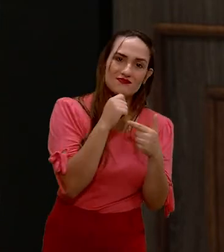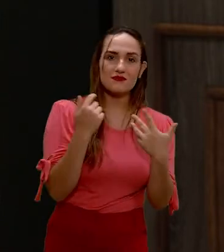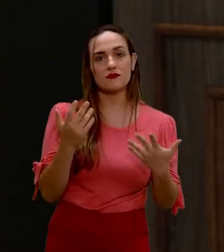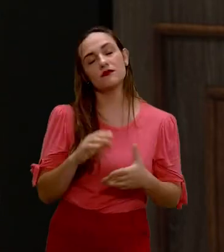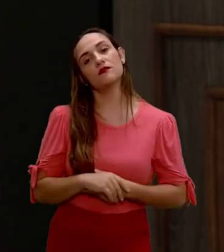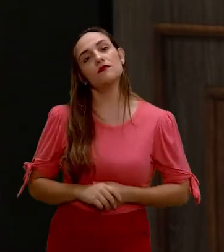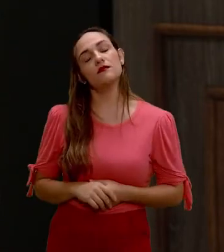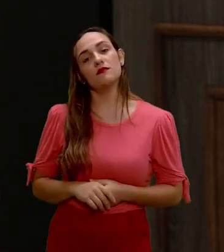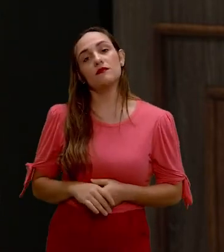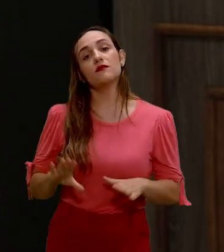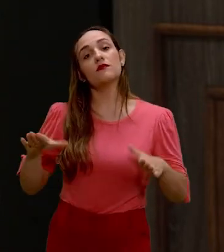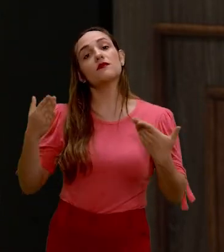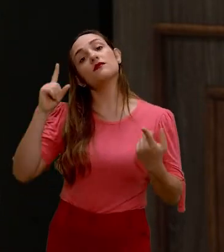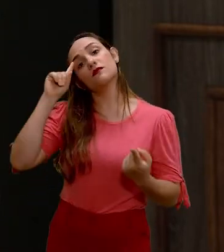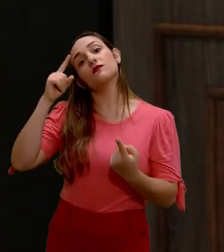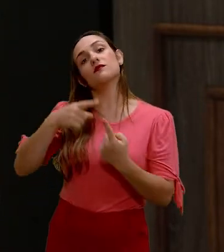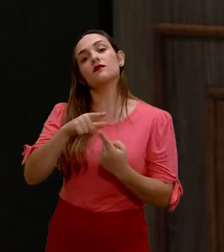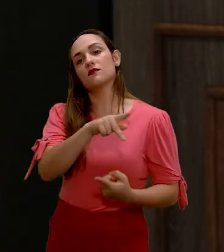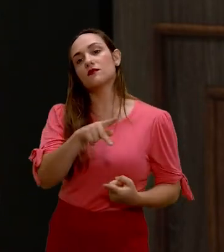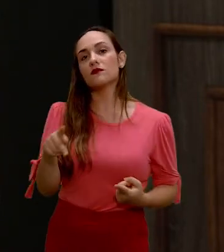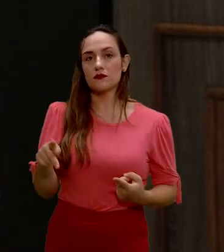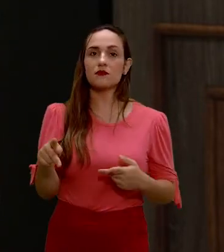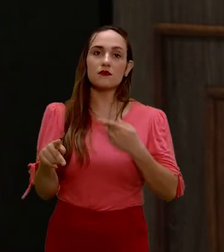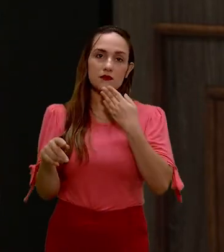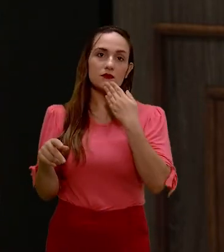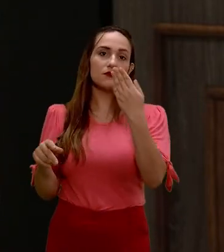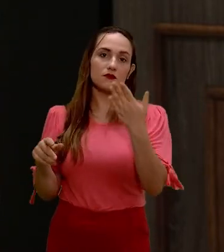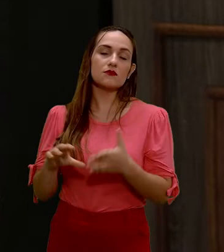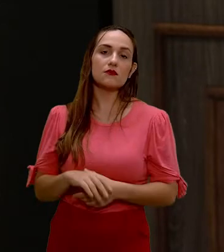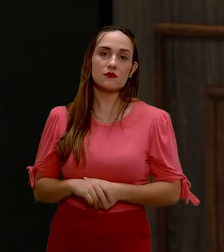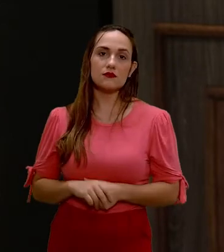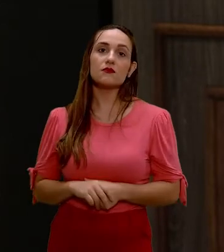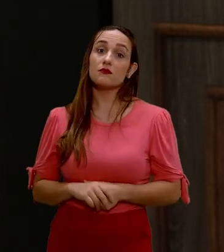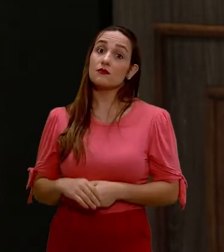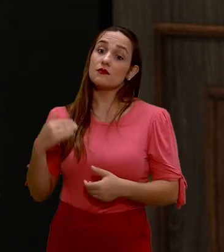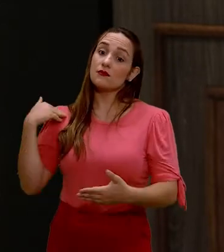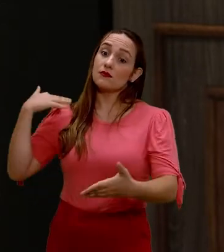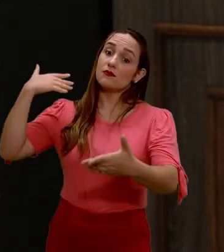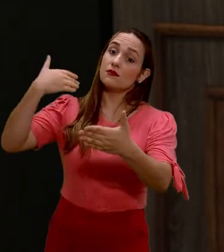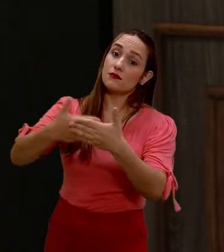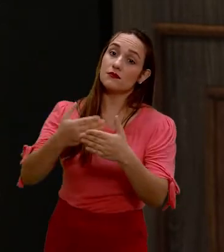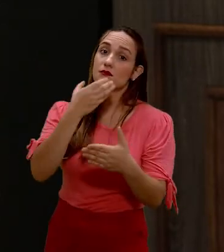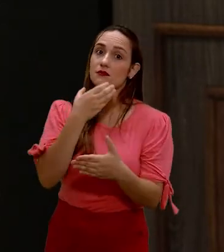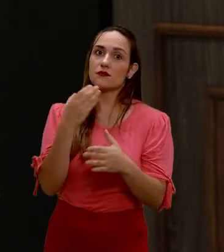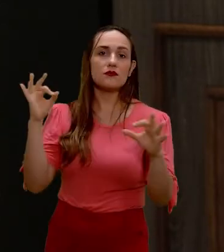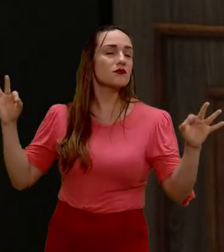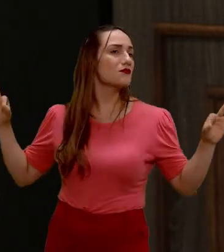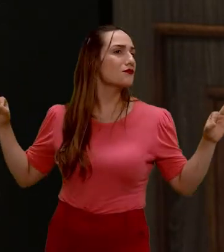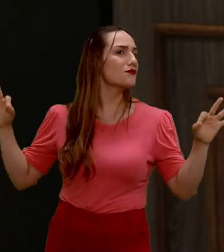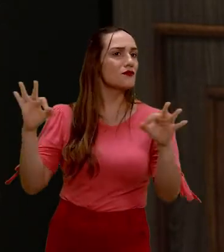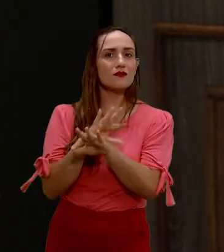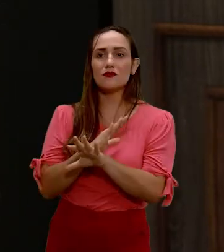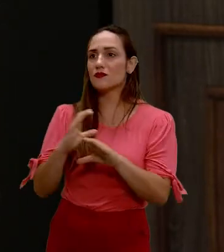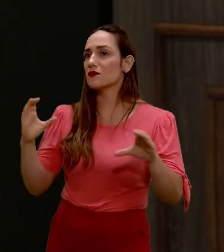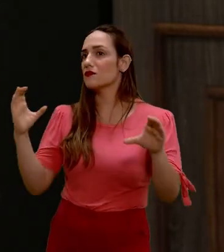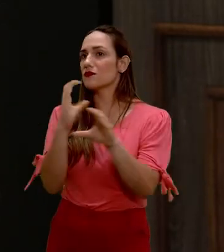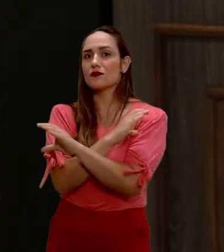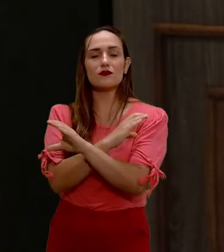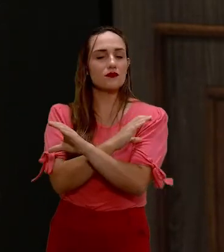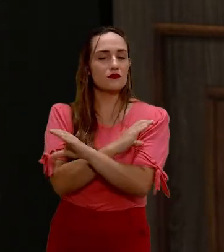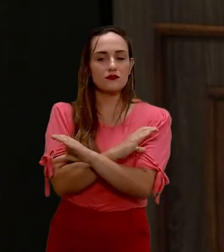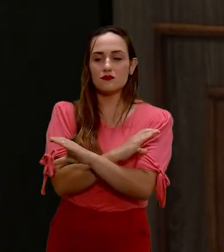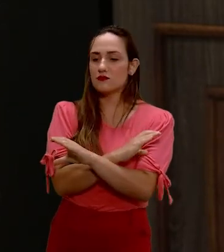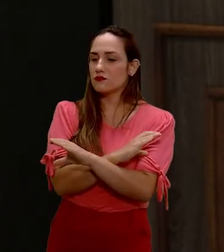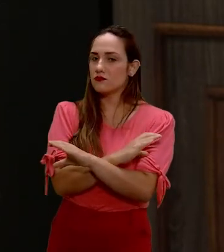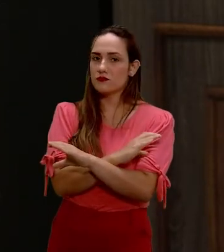O que o atual presidente deseja é que até dezembro nós estejamos com todas full